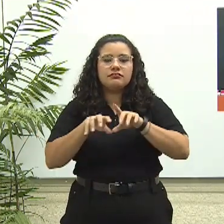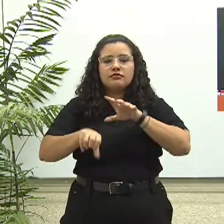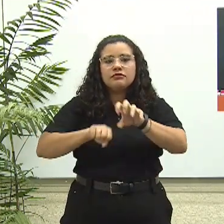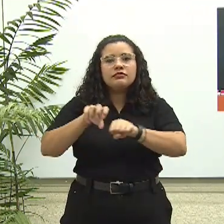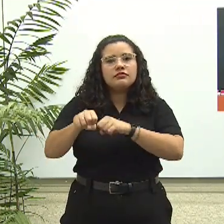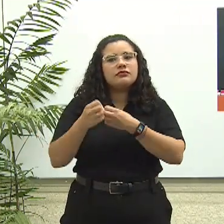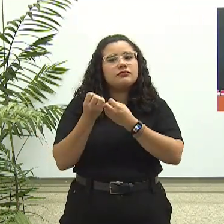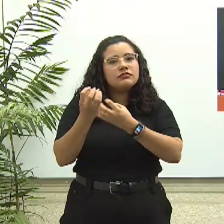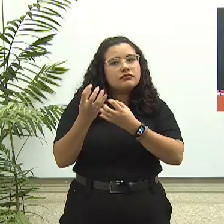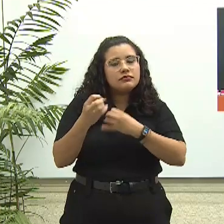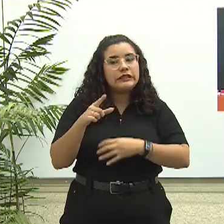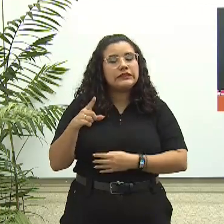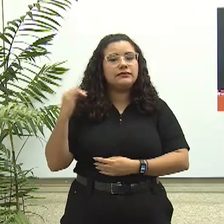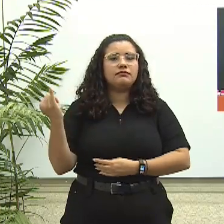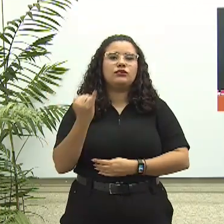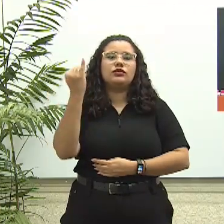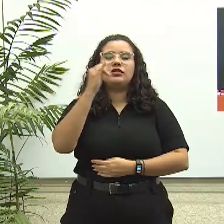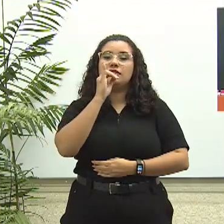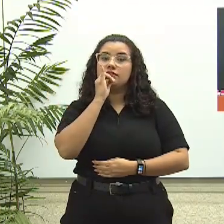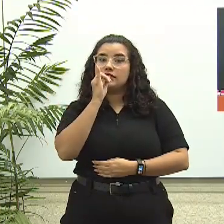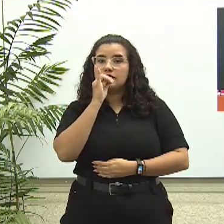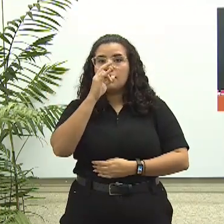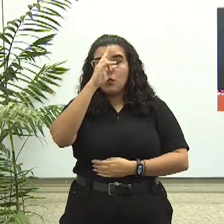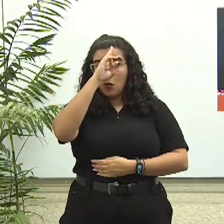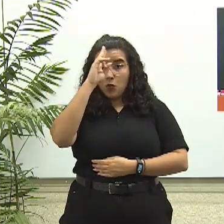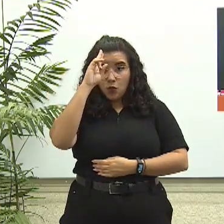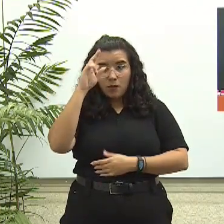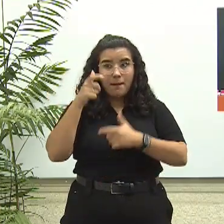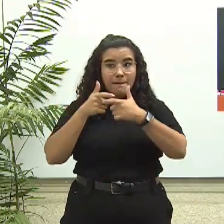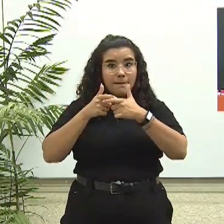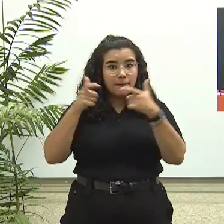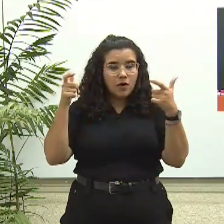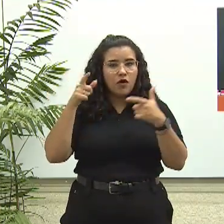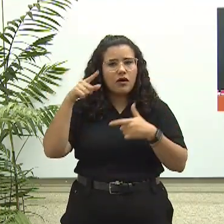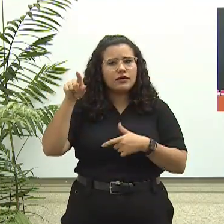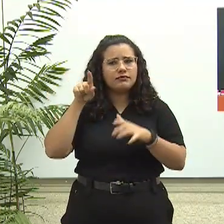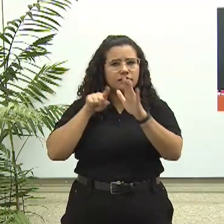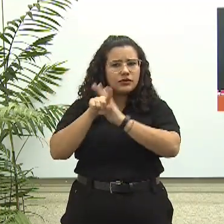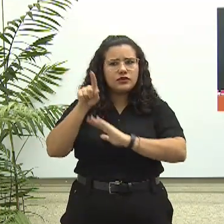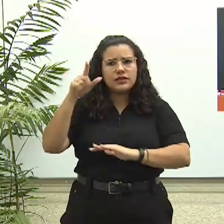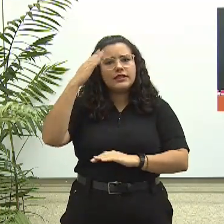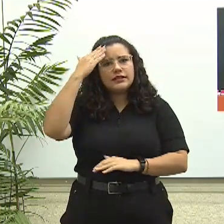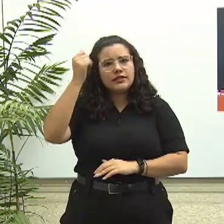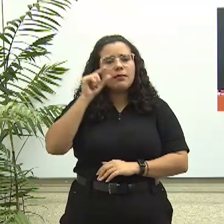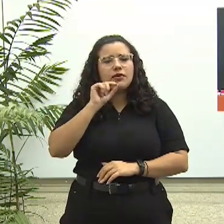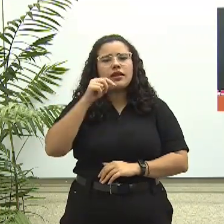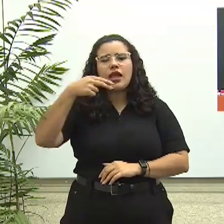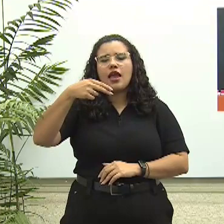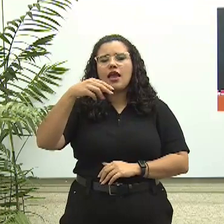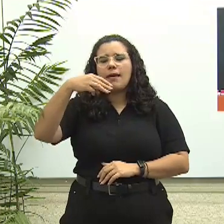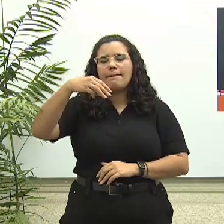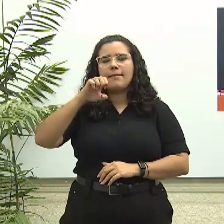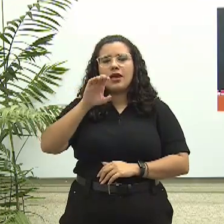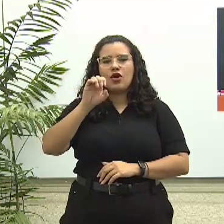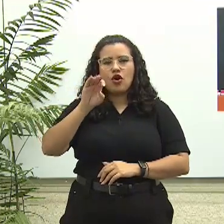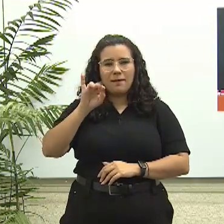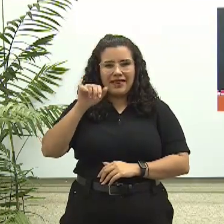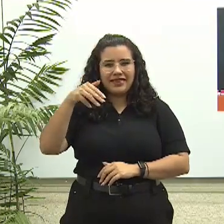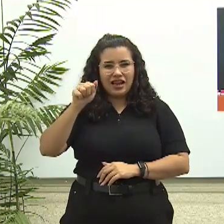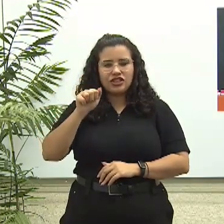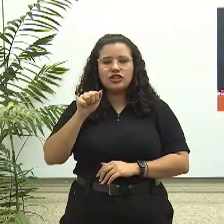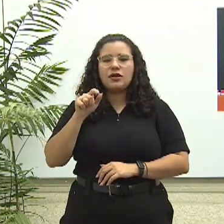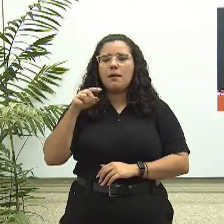são valiosos no Uber pergunta pros motoristas de Uber se eles sabem que é quilometragem morta Eles não sabem eles trabalham